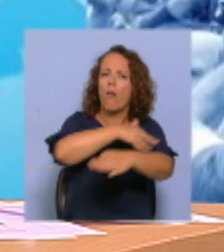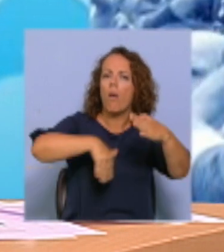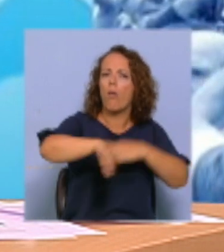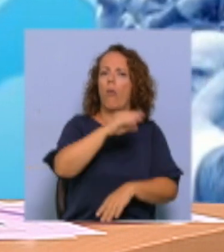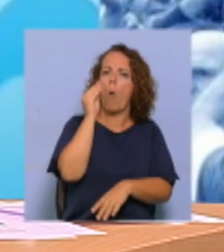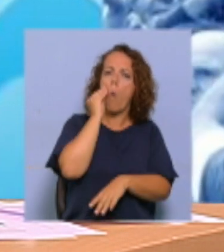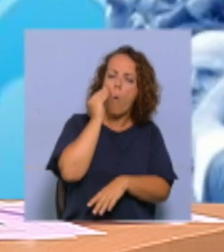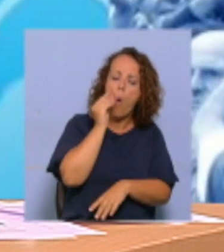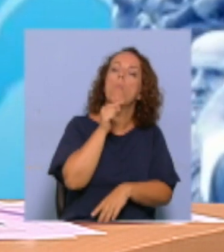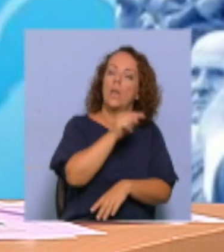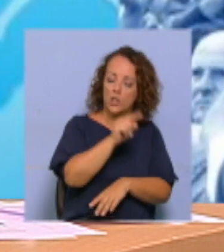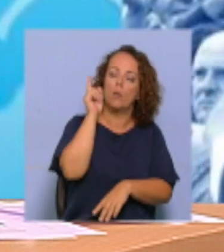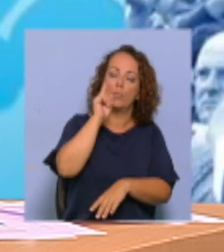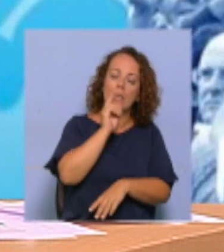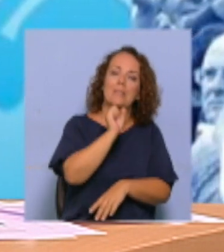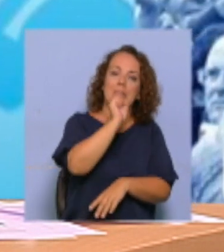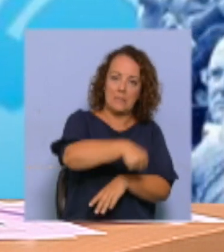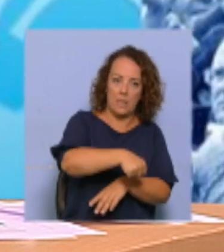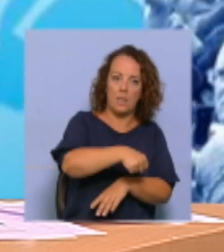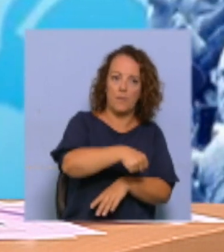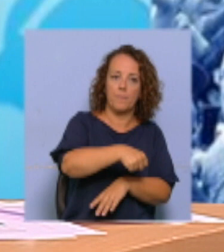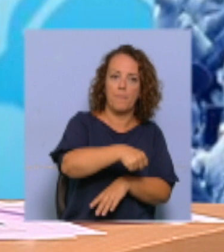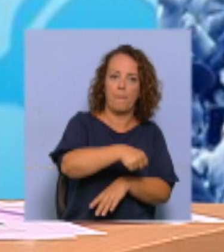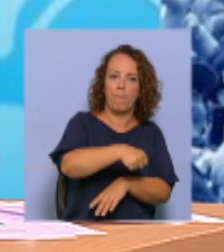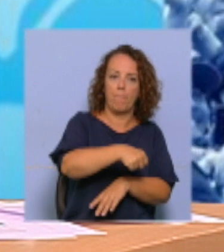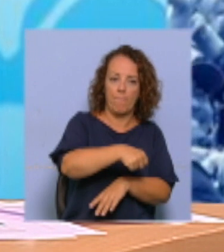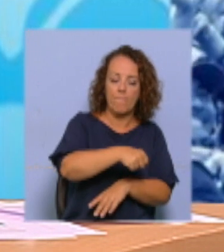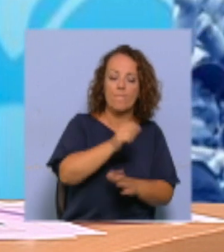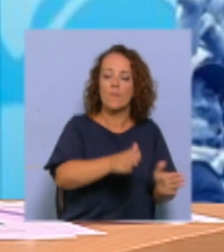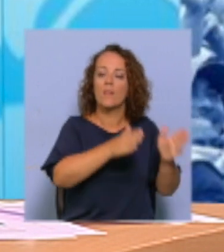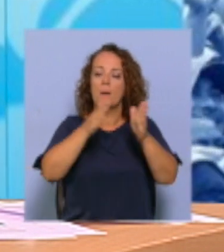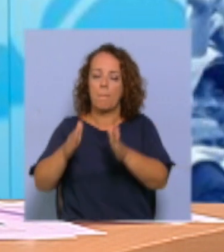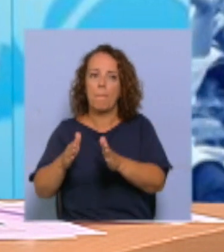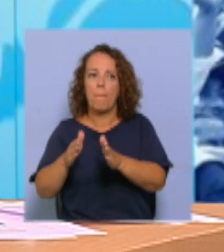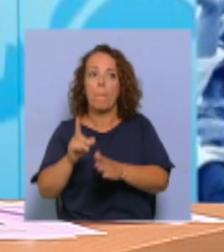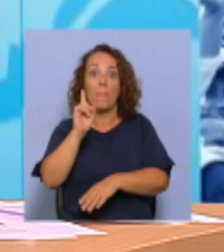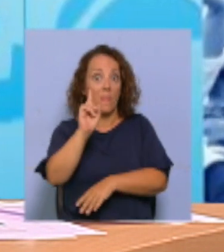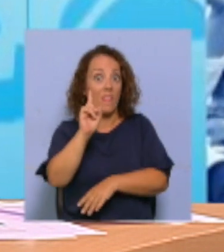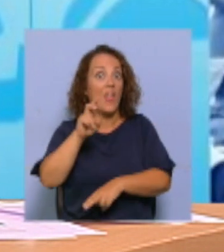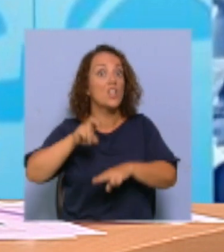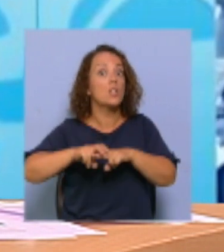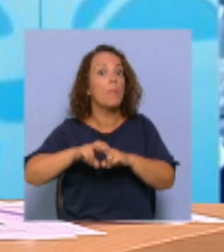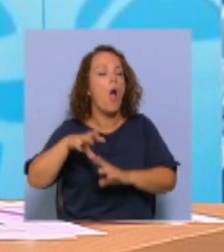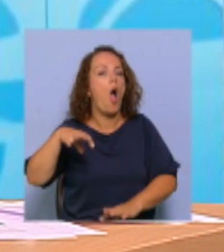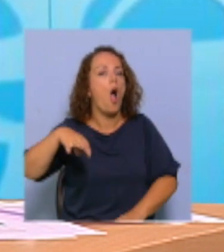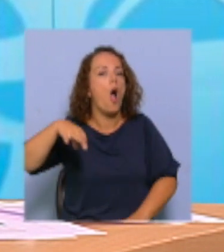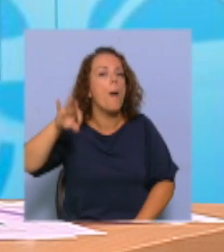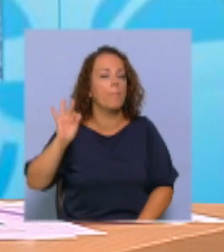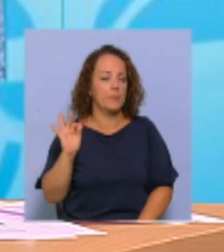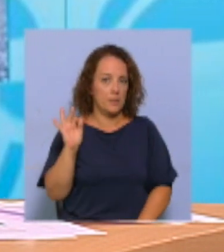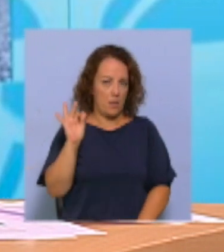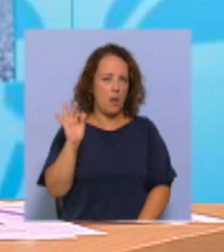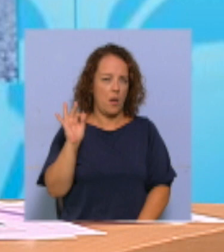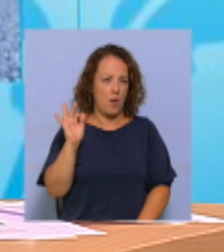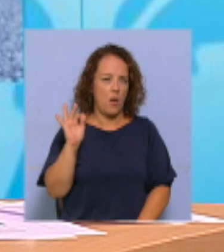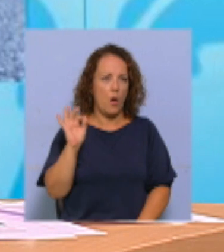daquilo que era uma disciplina optativa, que